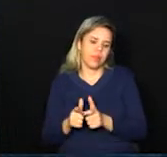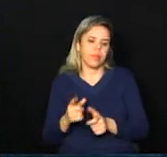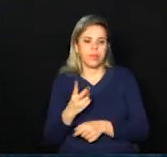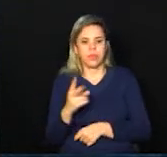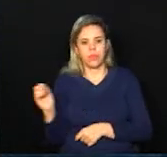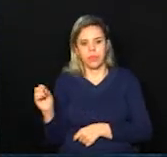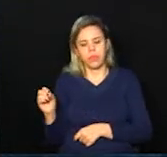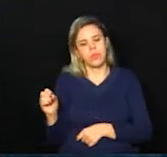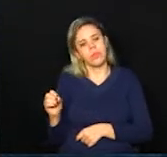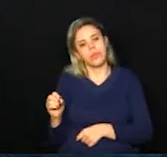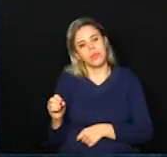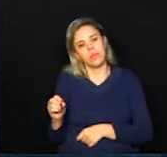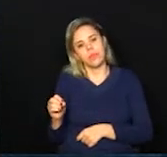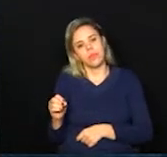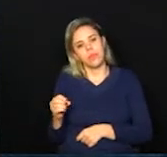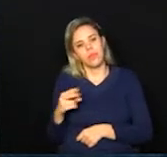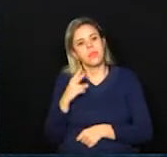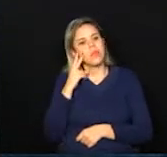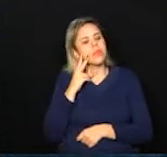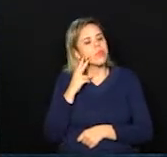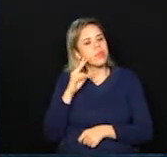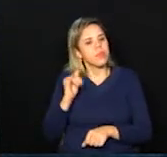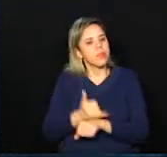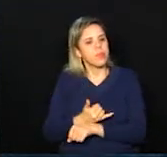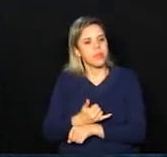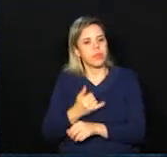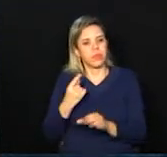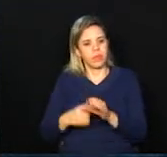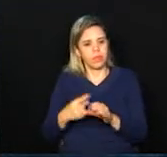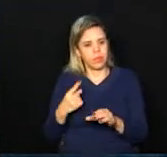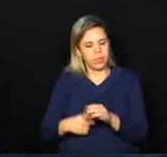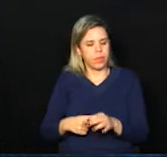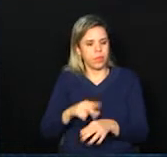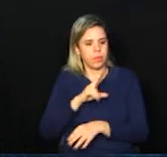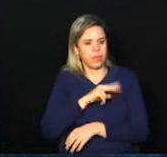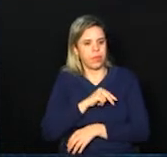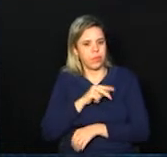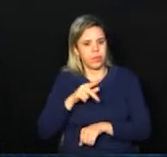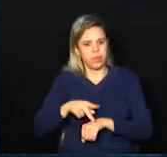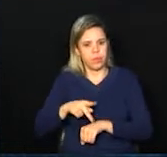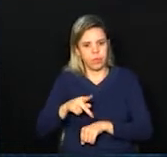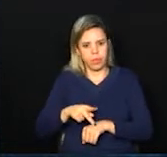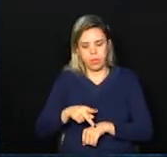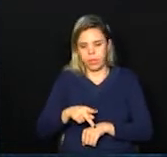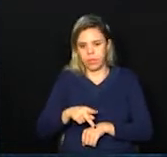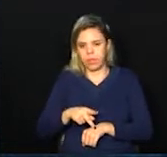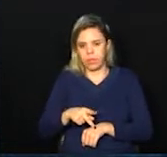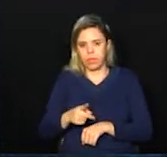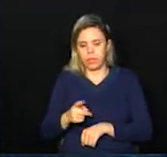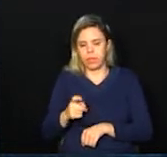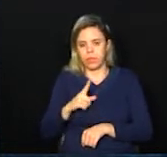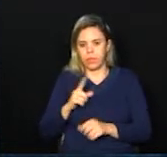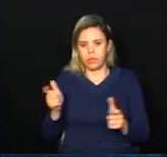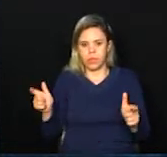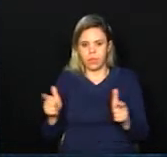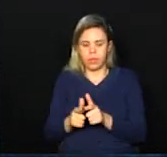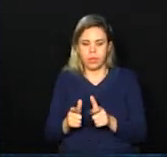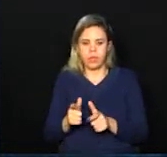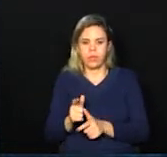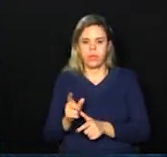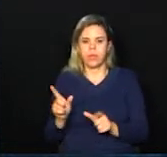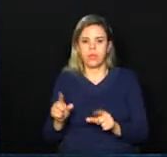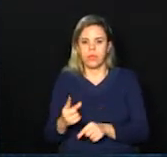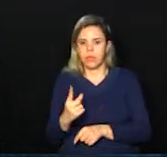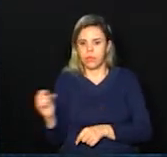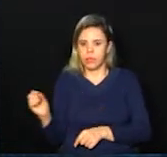casos. Vinhedo, Jaguariúna, Cosmópolis, Arthur Nogueira, Pedreira e os únicos municípios que continuam